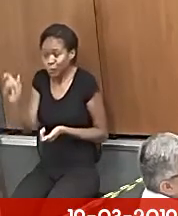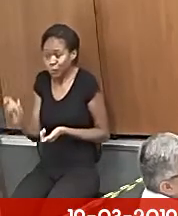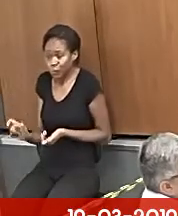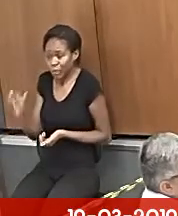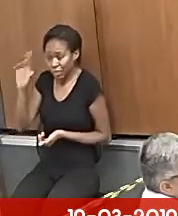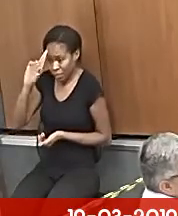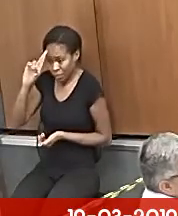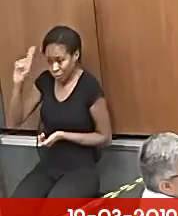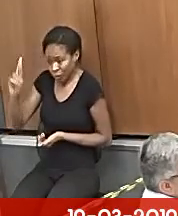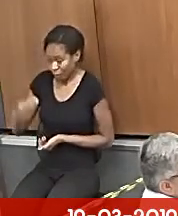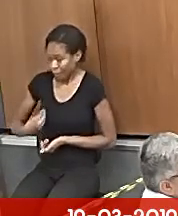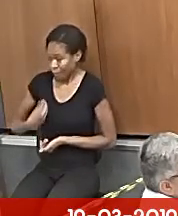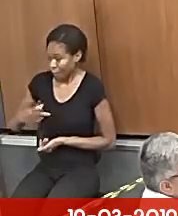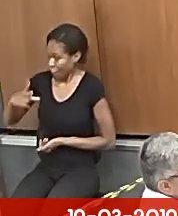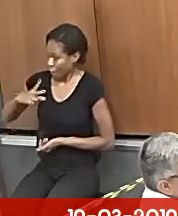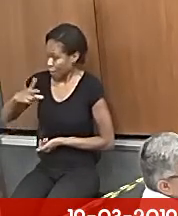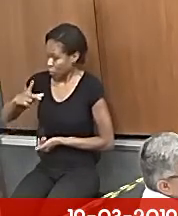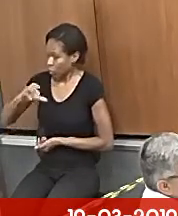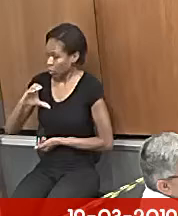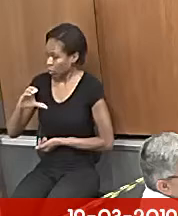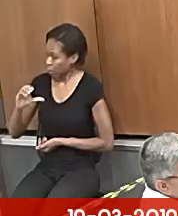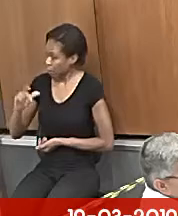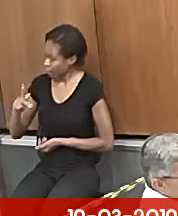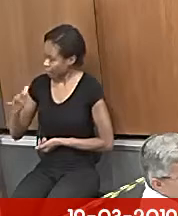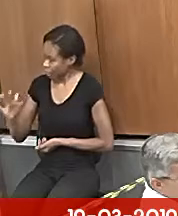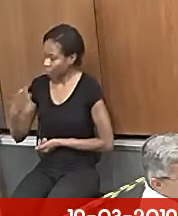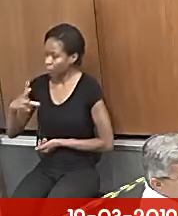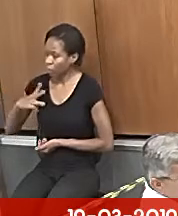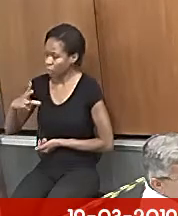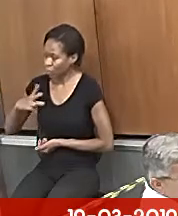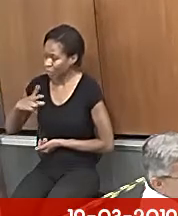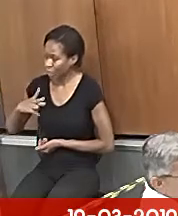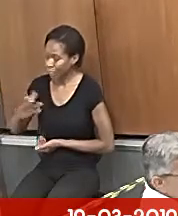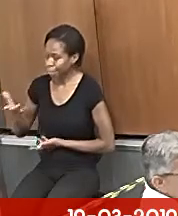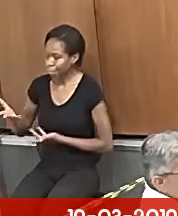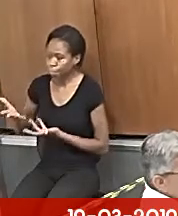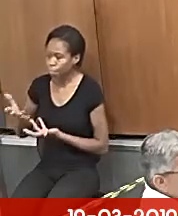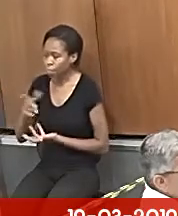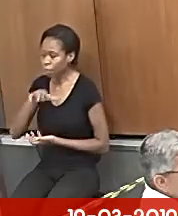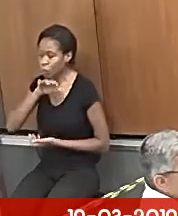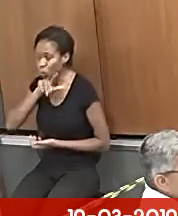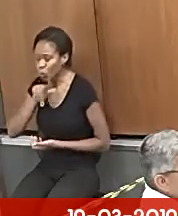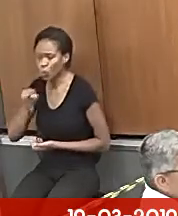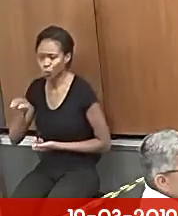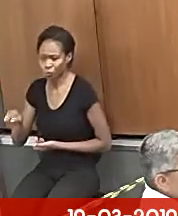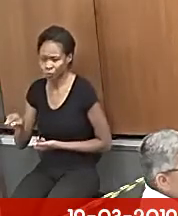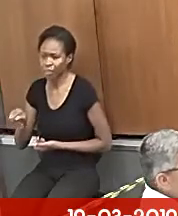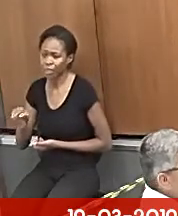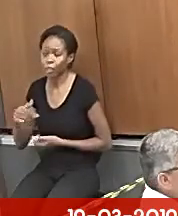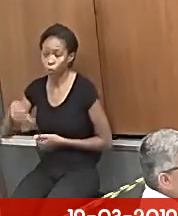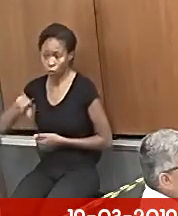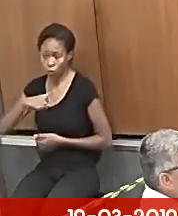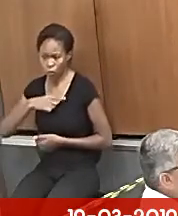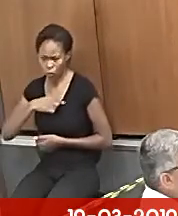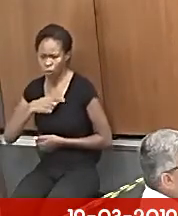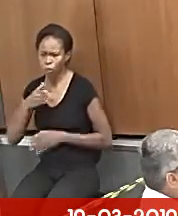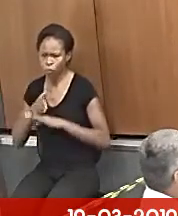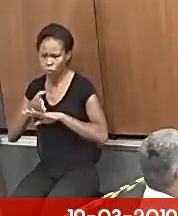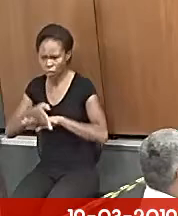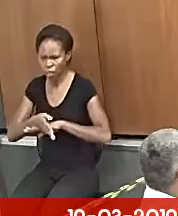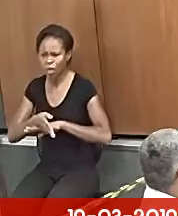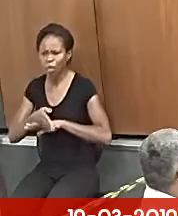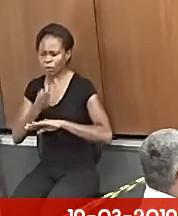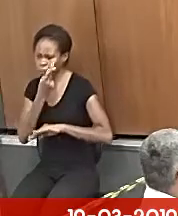cpf dela e vieram aqui algumas vezes na sua visita a casa lá nós vamos conhecer de perto fomos em audiência com o